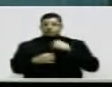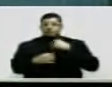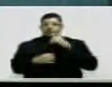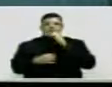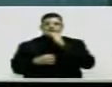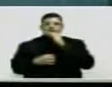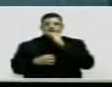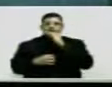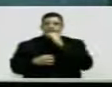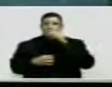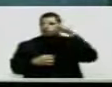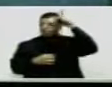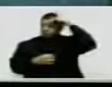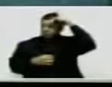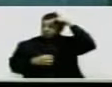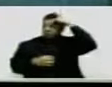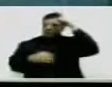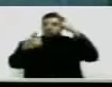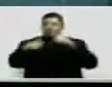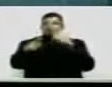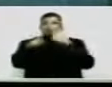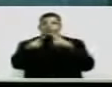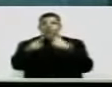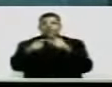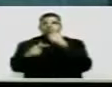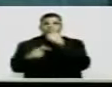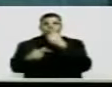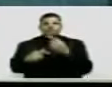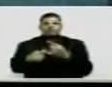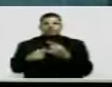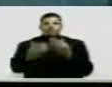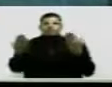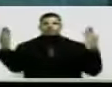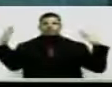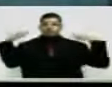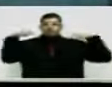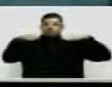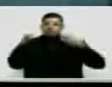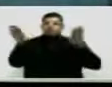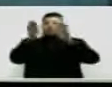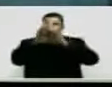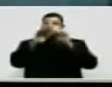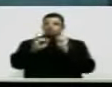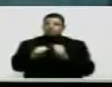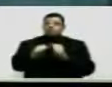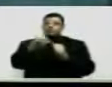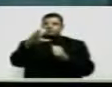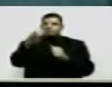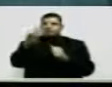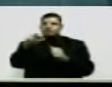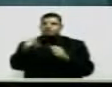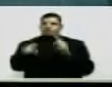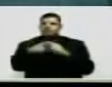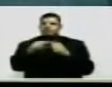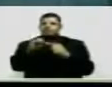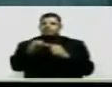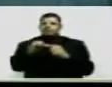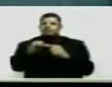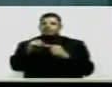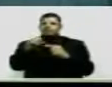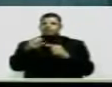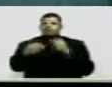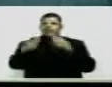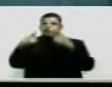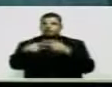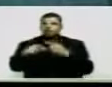citar Parintins, onde o problema do lixão faz o aeroporto fechar. Poderia fechar Codajás, citar